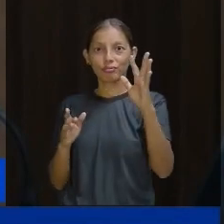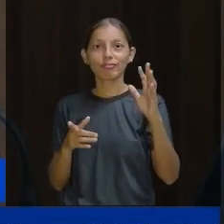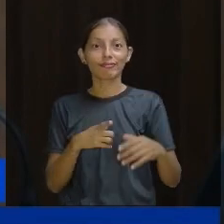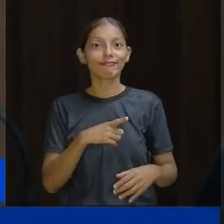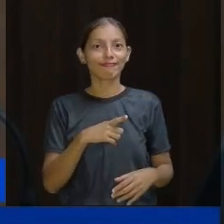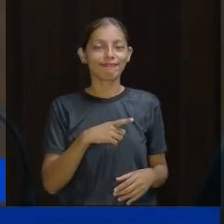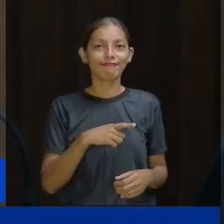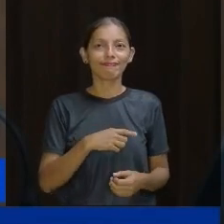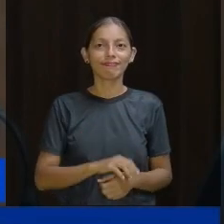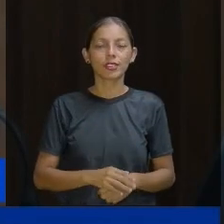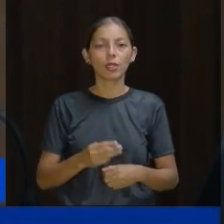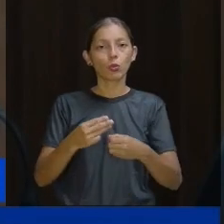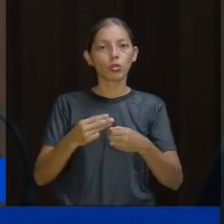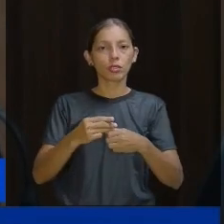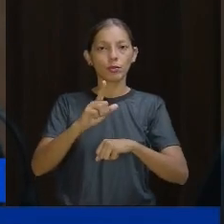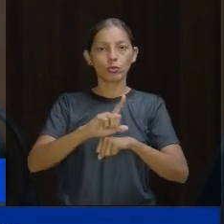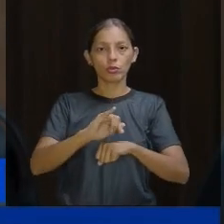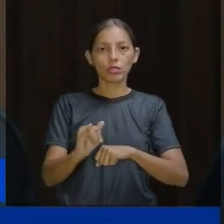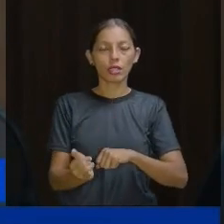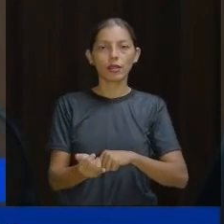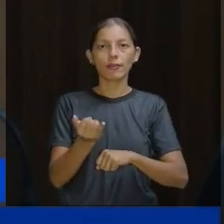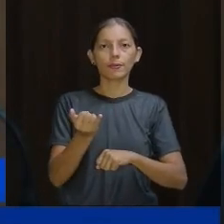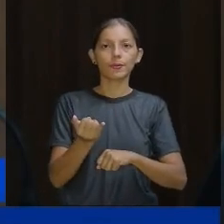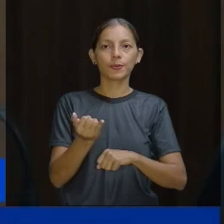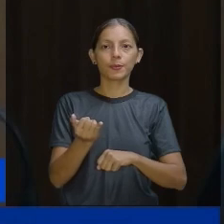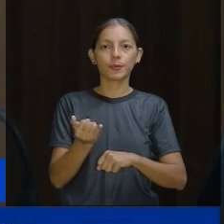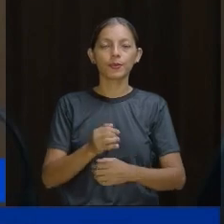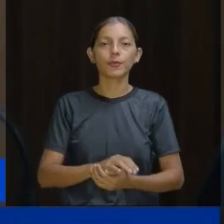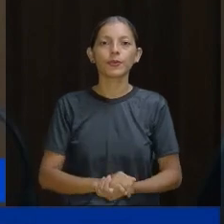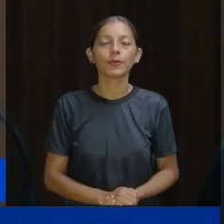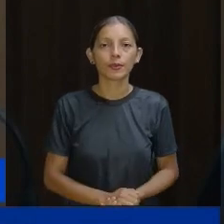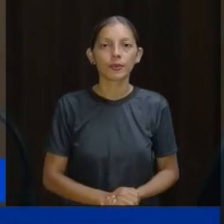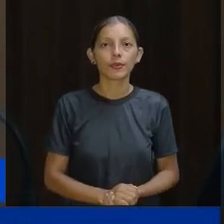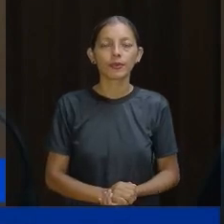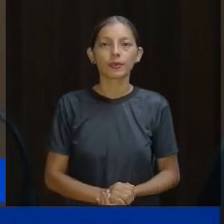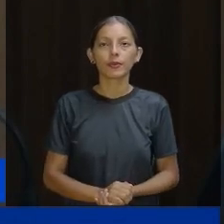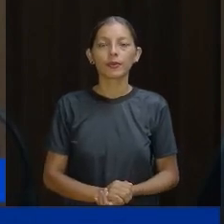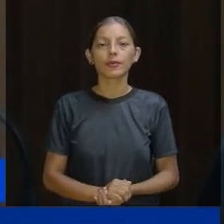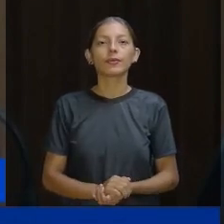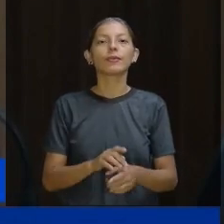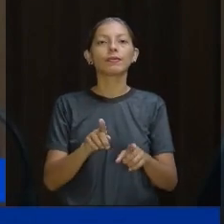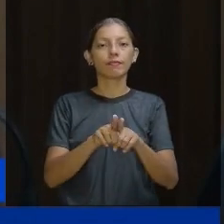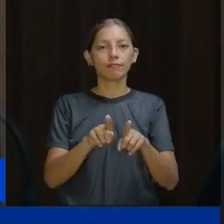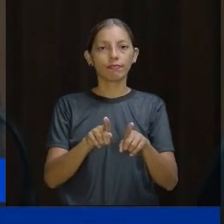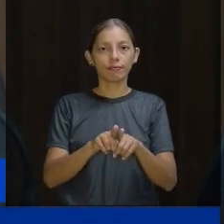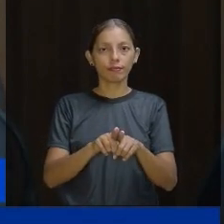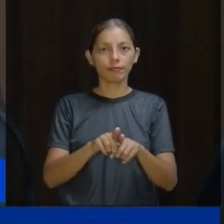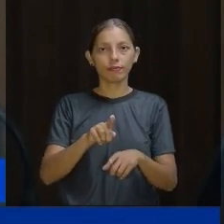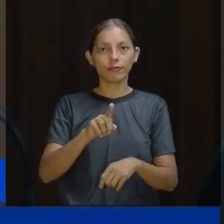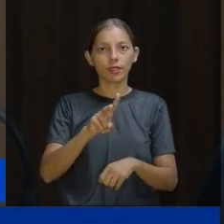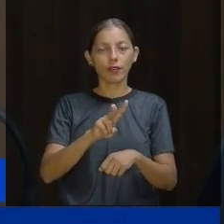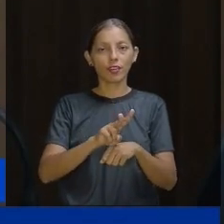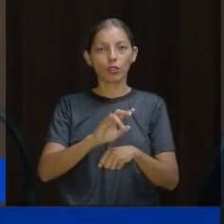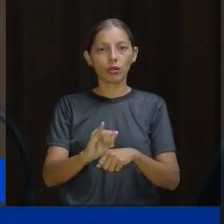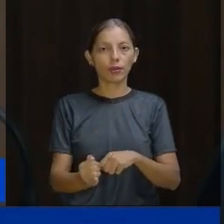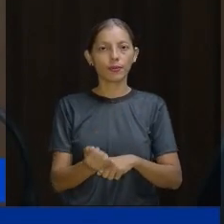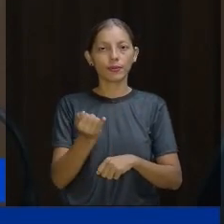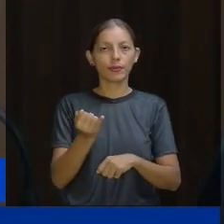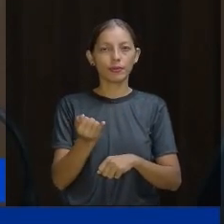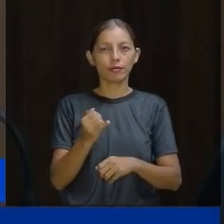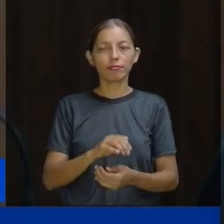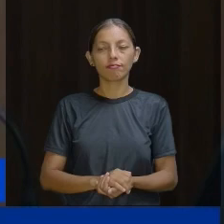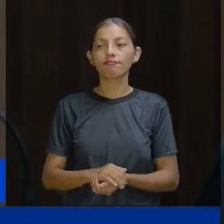no município de Laranjal do Jari, que abarca também O desembargador João Lages tem a pele clara, cabelos escuros, os óculos de